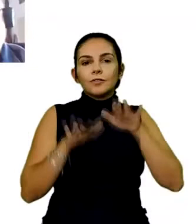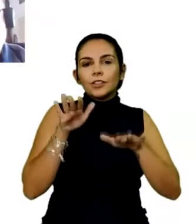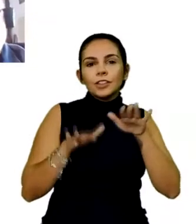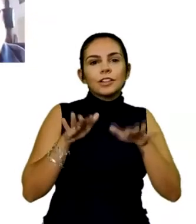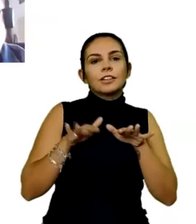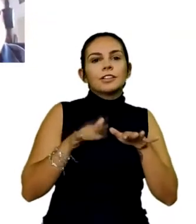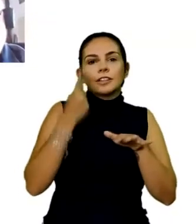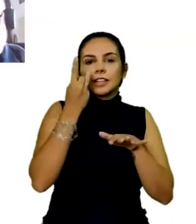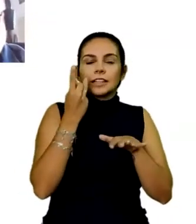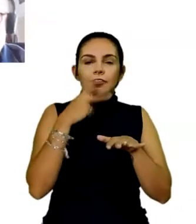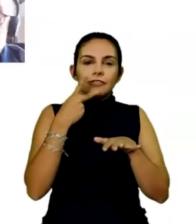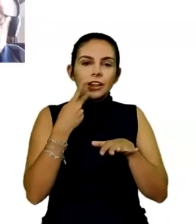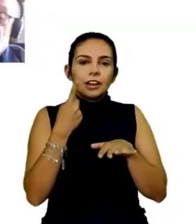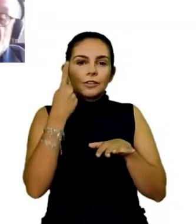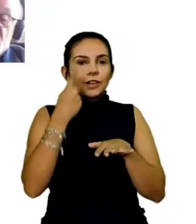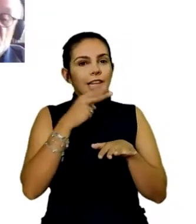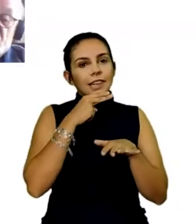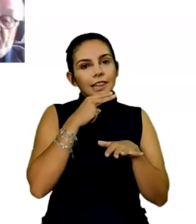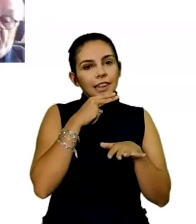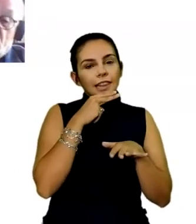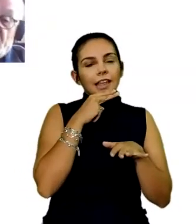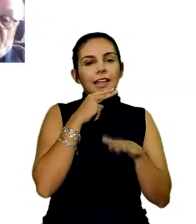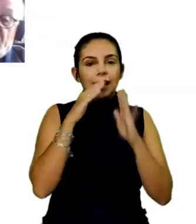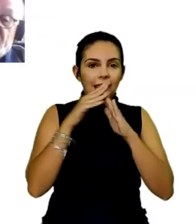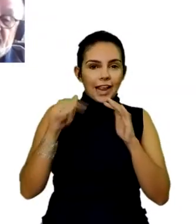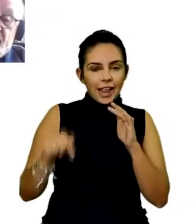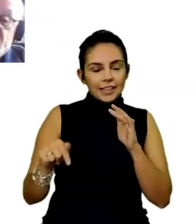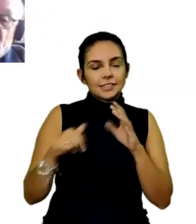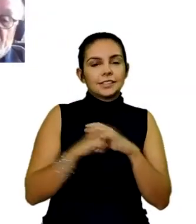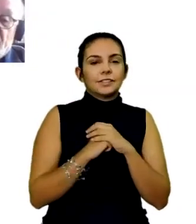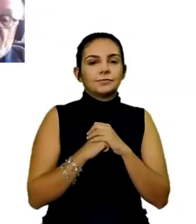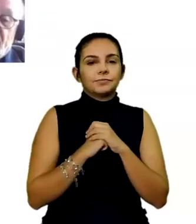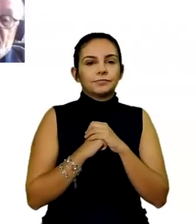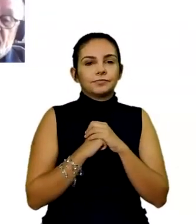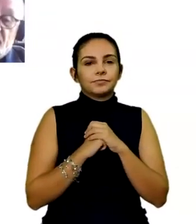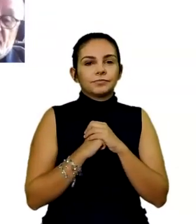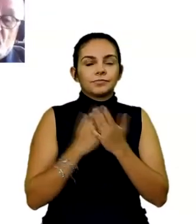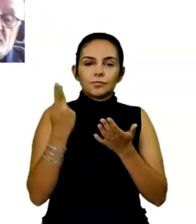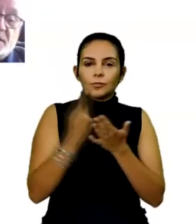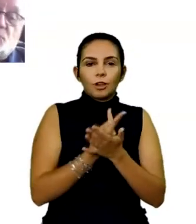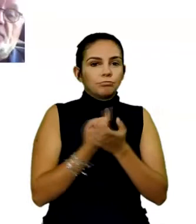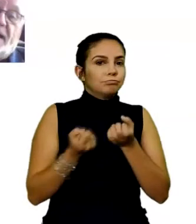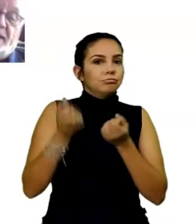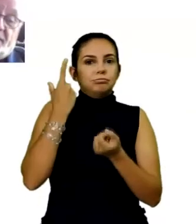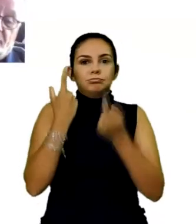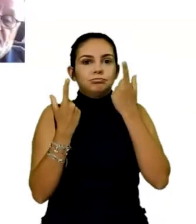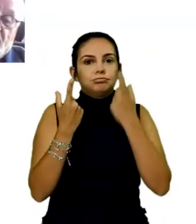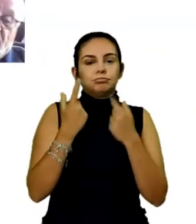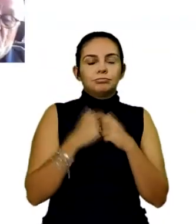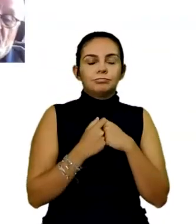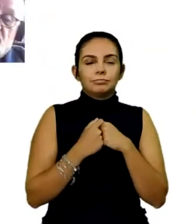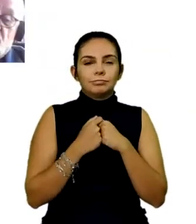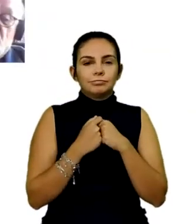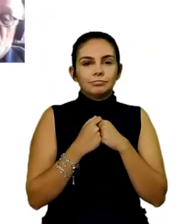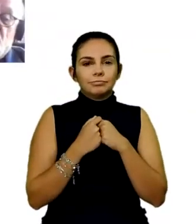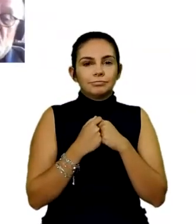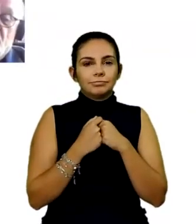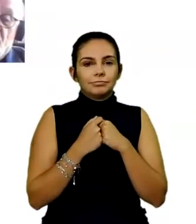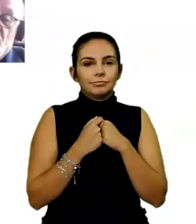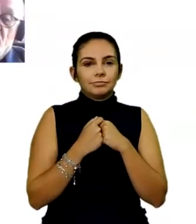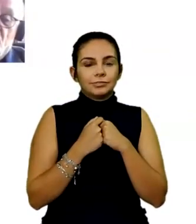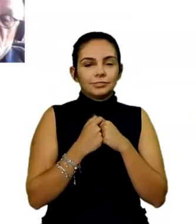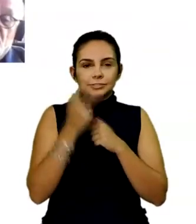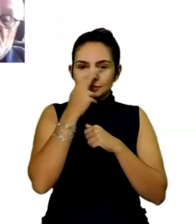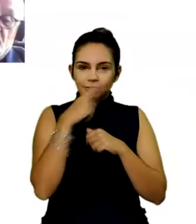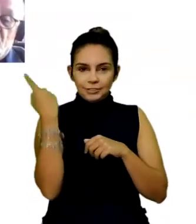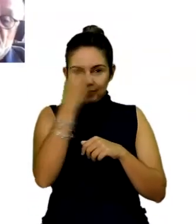escola, às vezes surgem na fala de um neto aqui em casa. Então, acontece do nada. Eu acho que